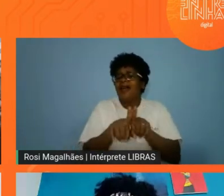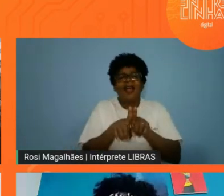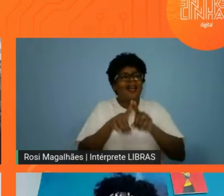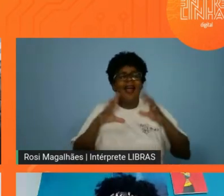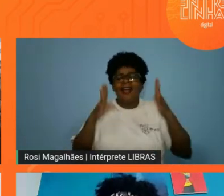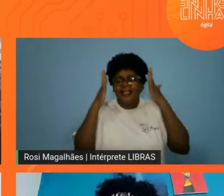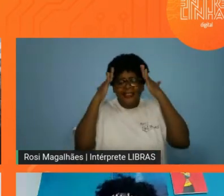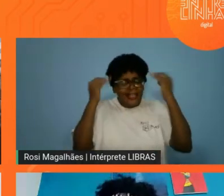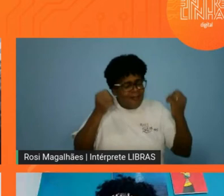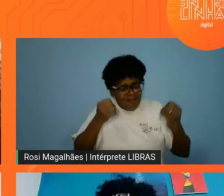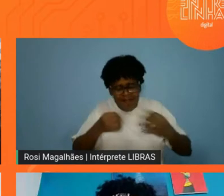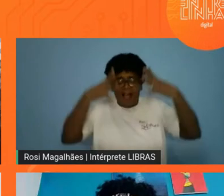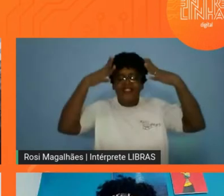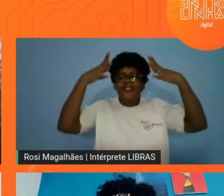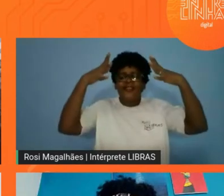é transformador